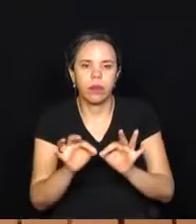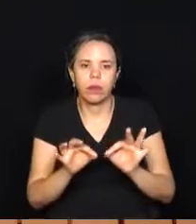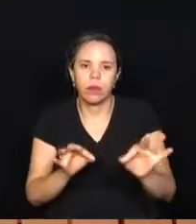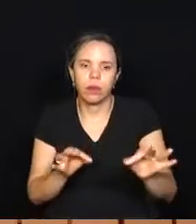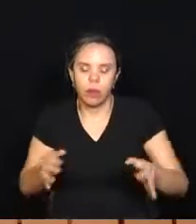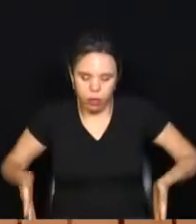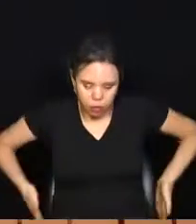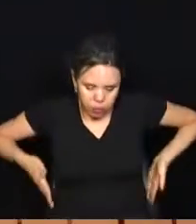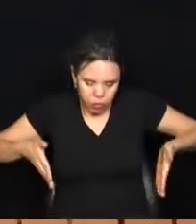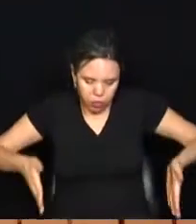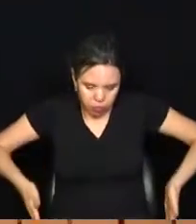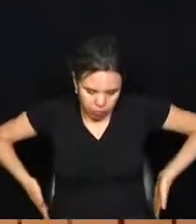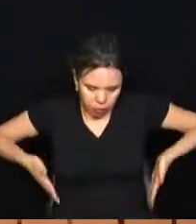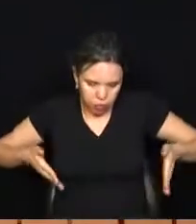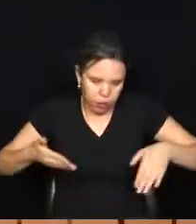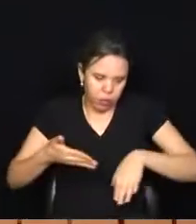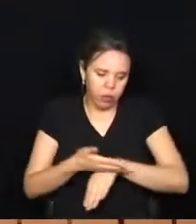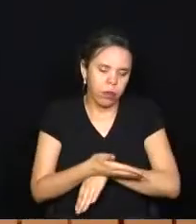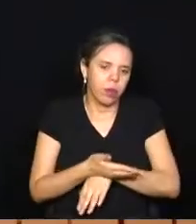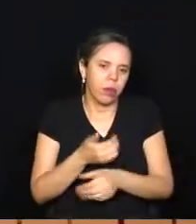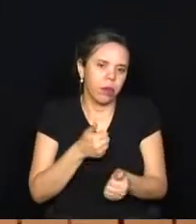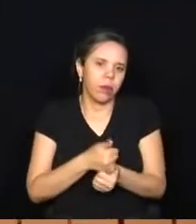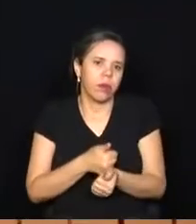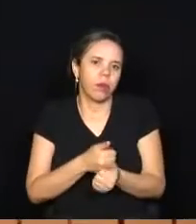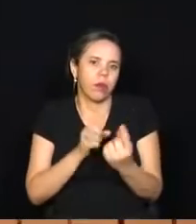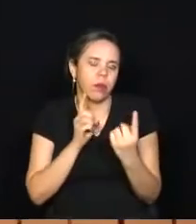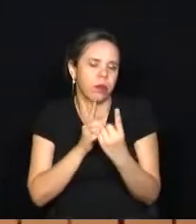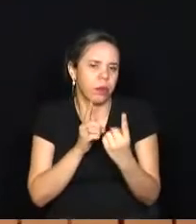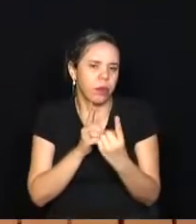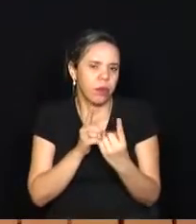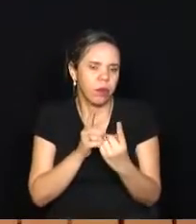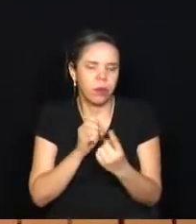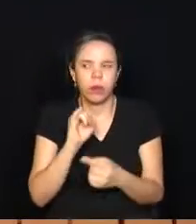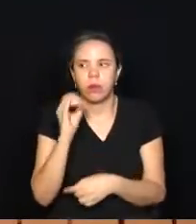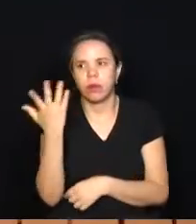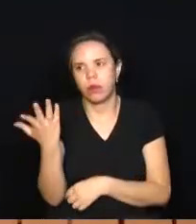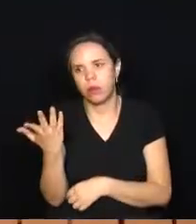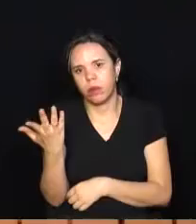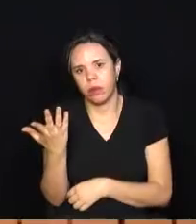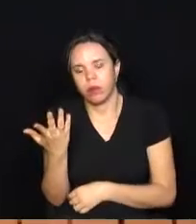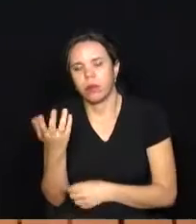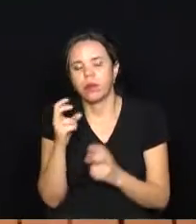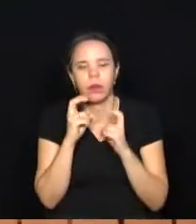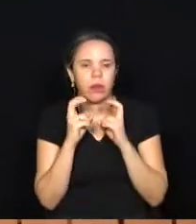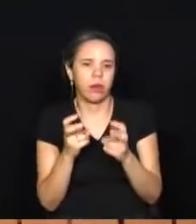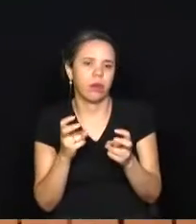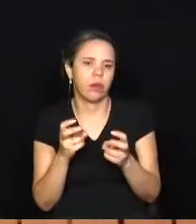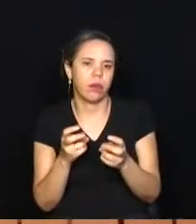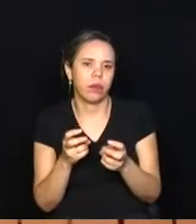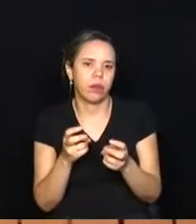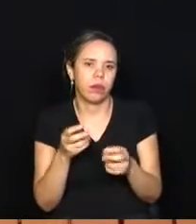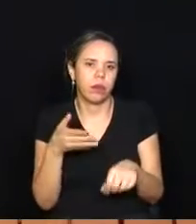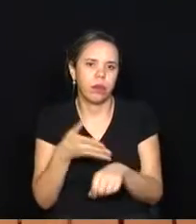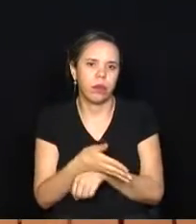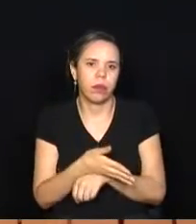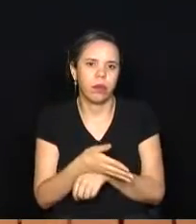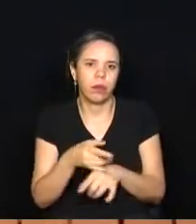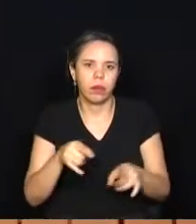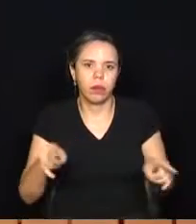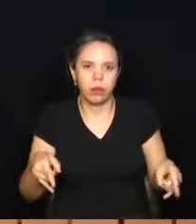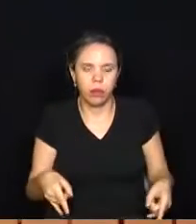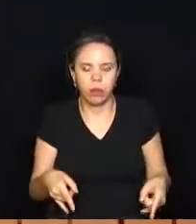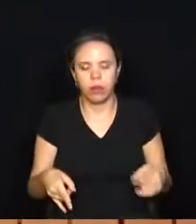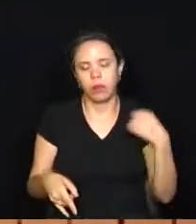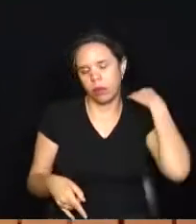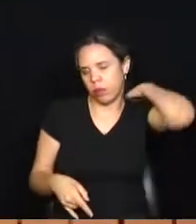de roda, para ter esse atendimento, caso tenha o socorro entrando dentro do quarto.